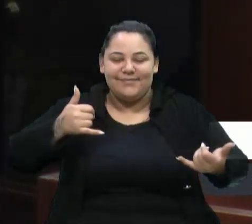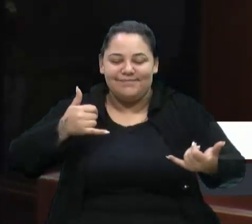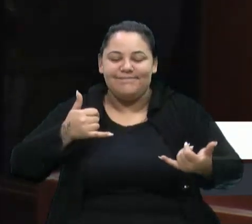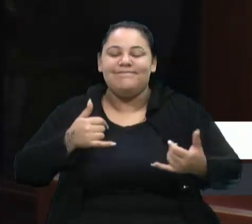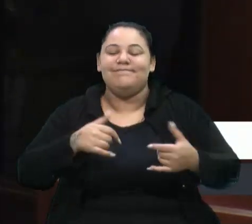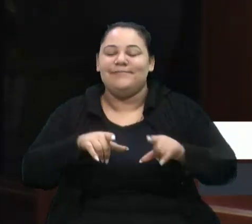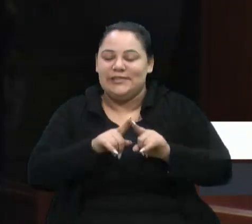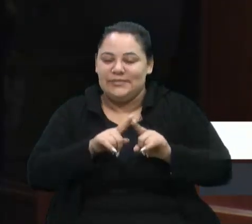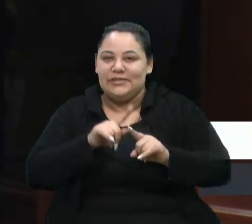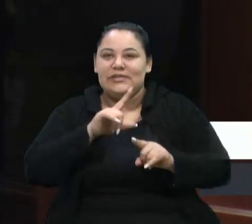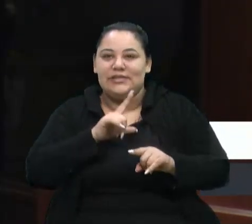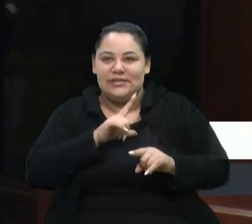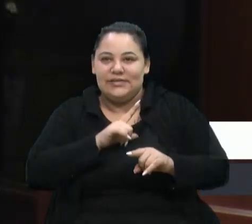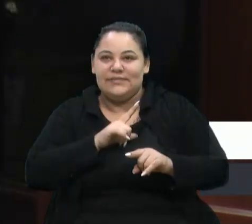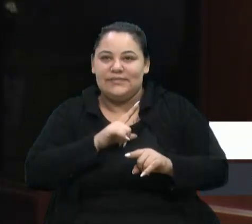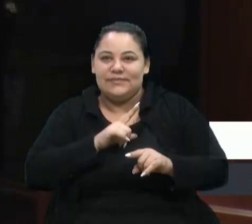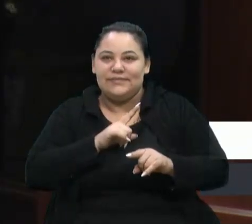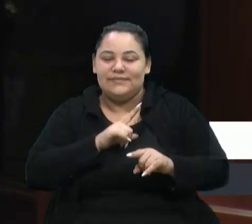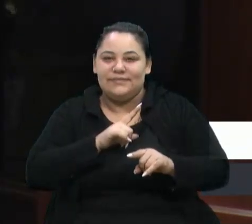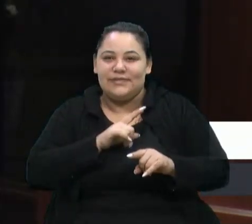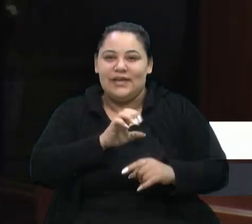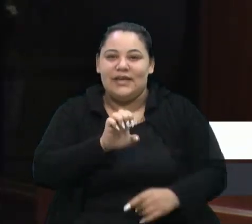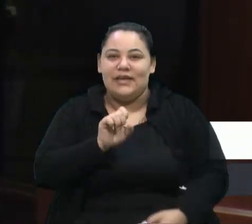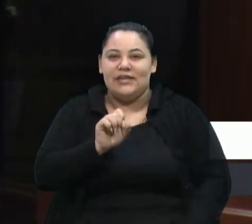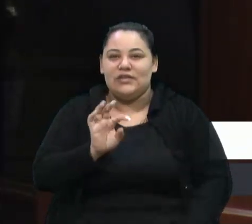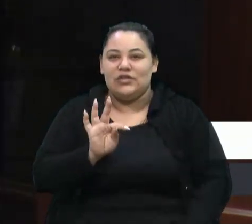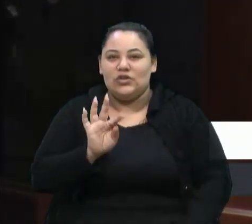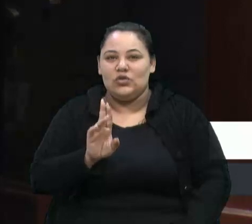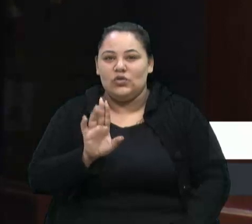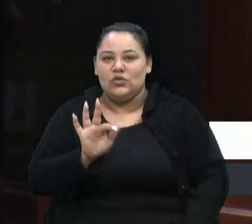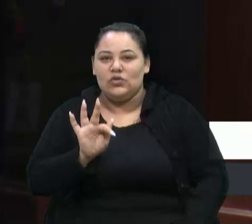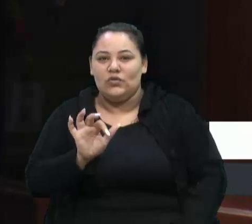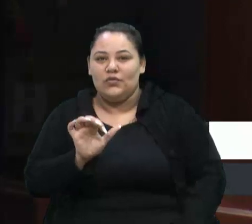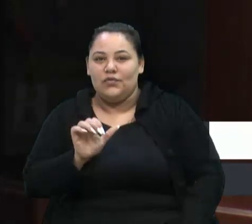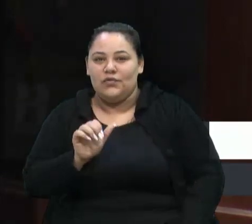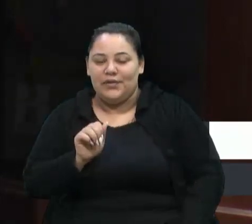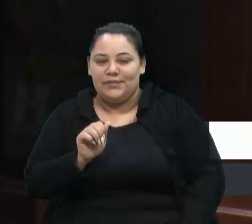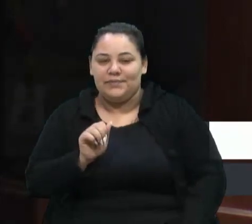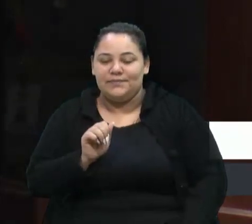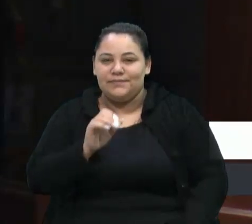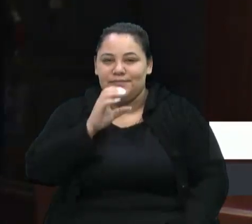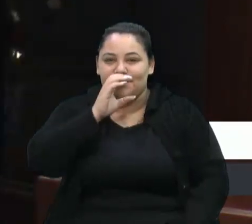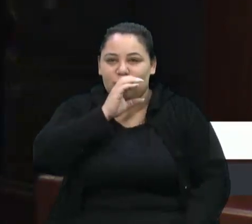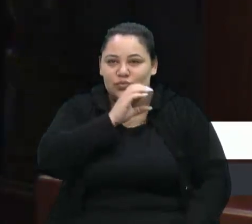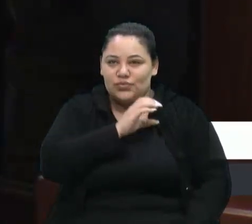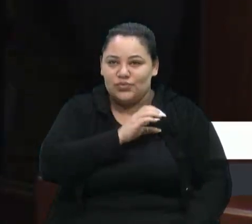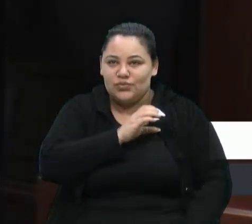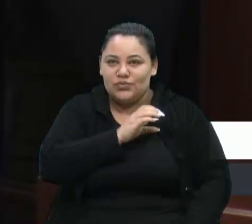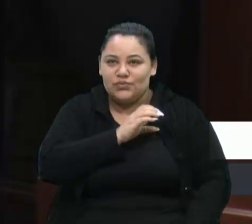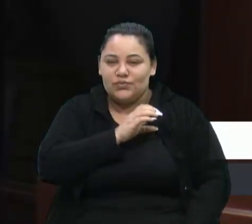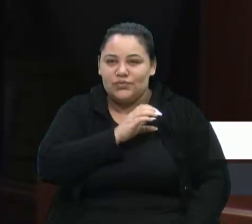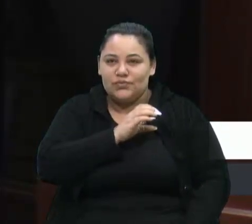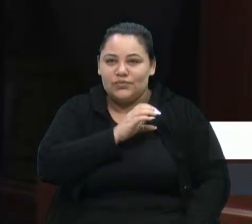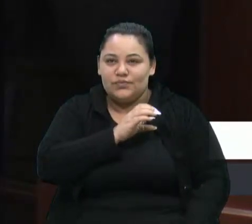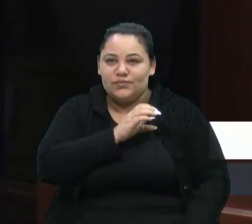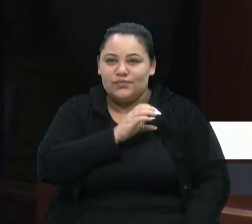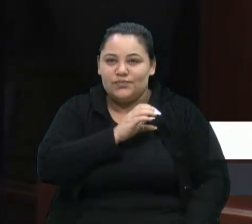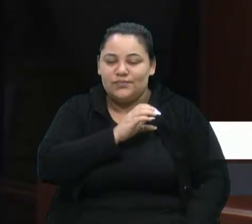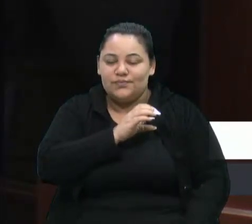também de incêndio, é a estufa. Essa foi uma causa de incêndio em Caxias do Sul, a